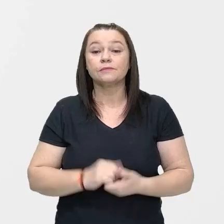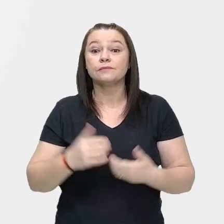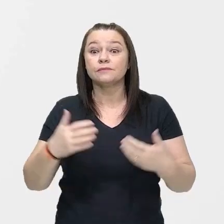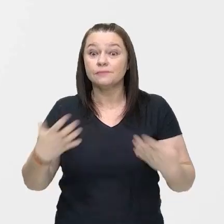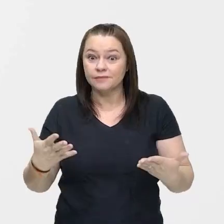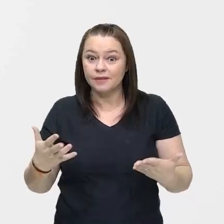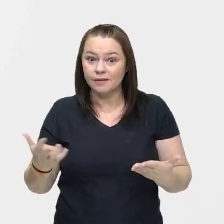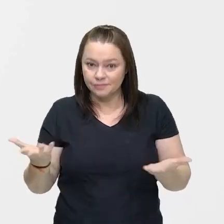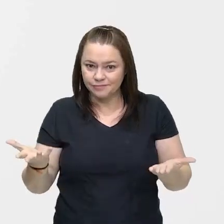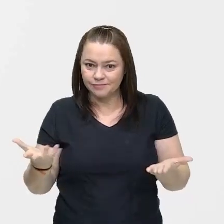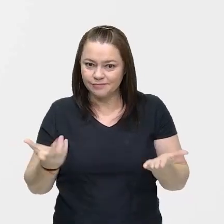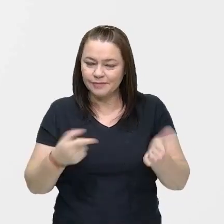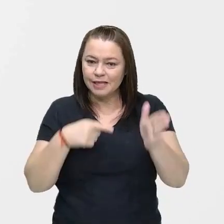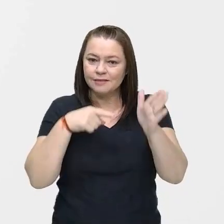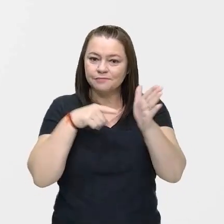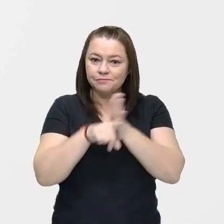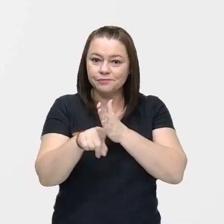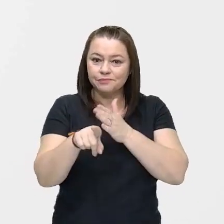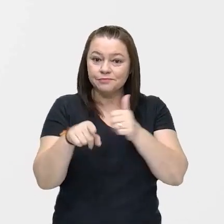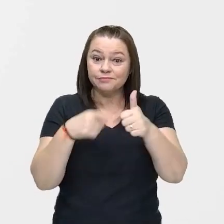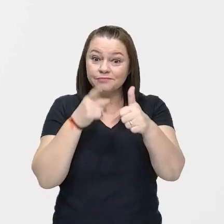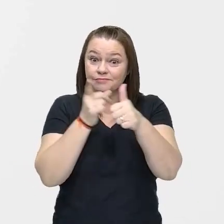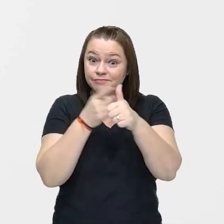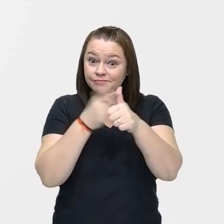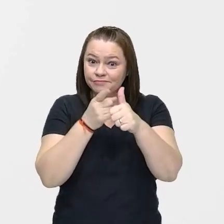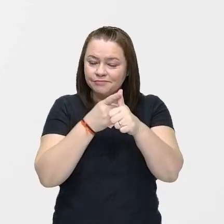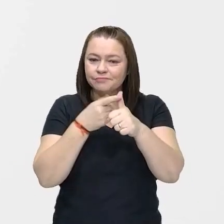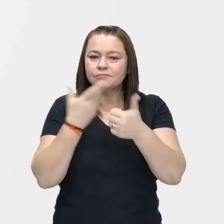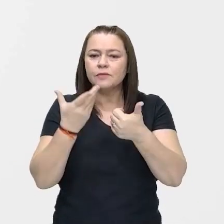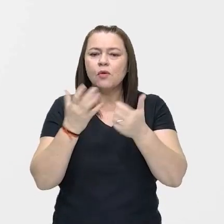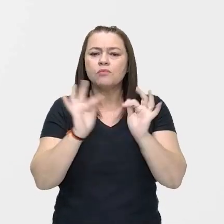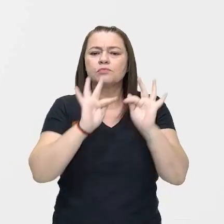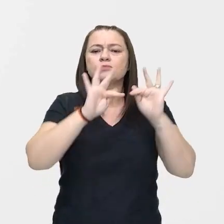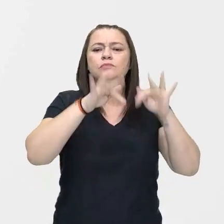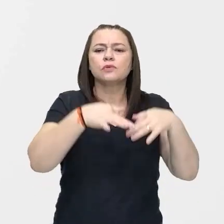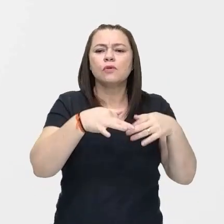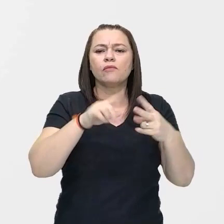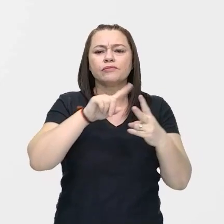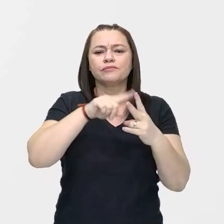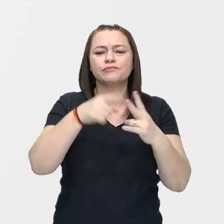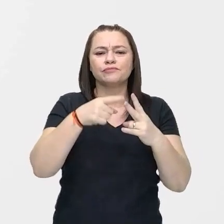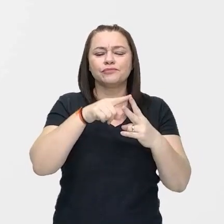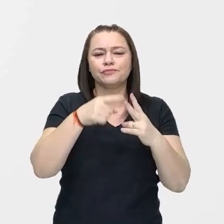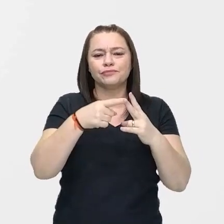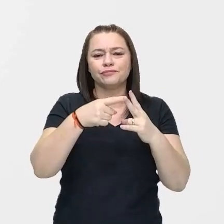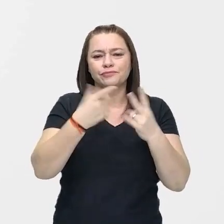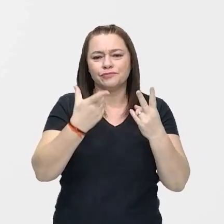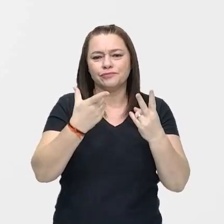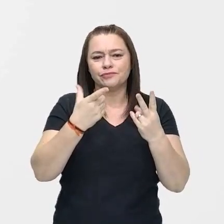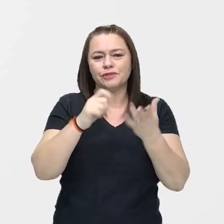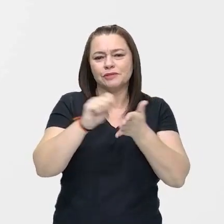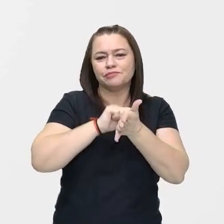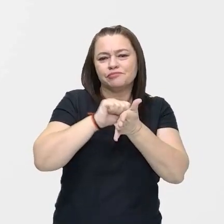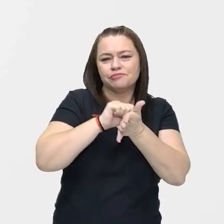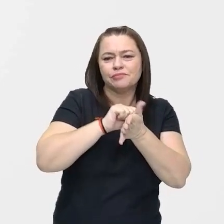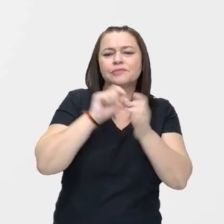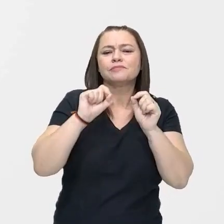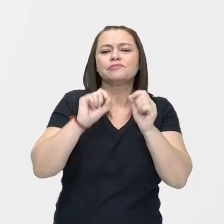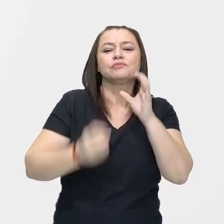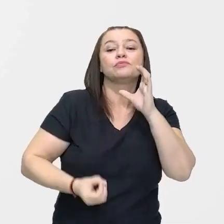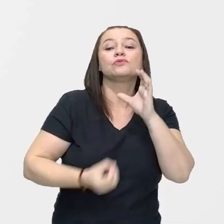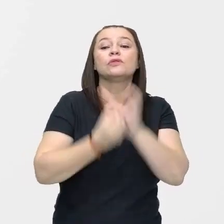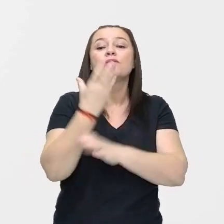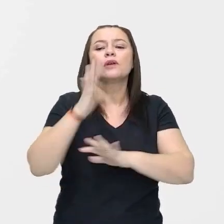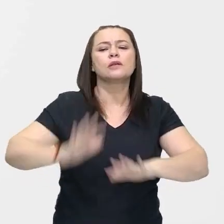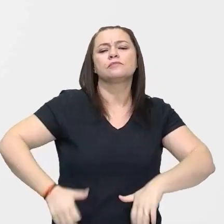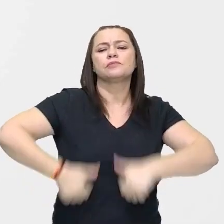Então vamos lá, nossa questão número 1. Com o fim dos 2 ciclos da borracha, o que foi criado para